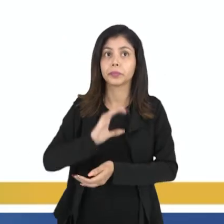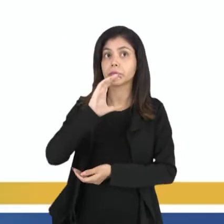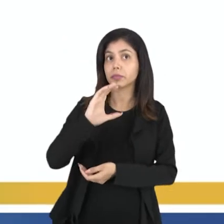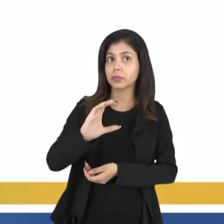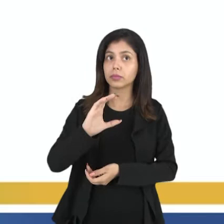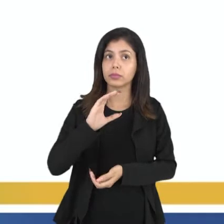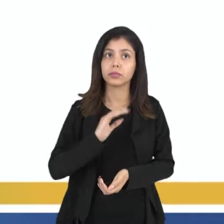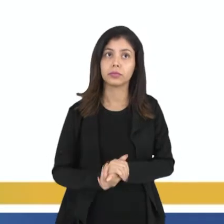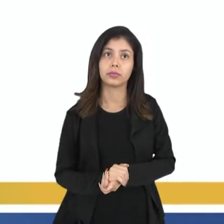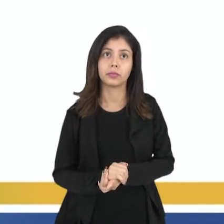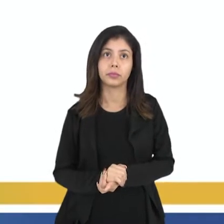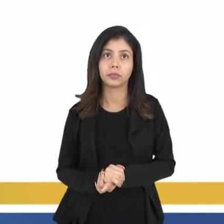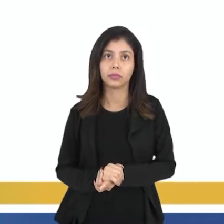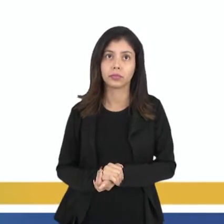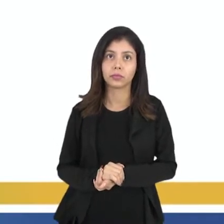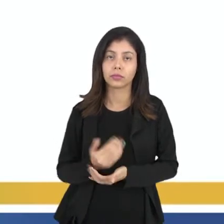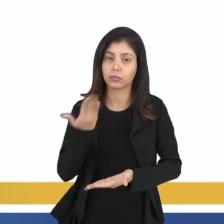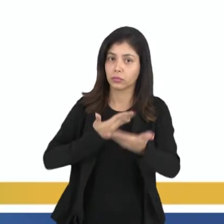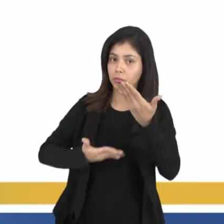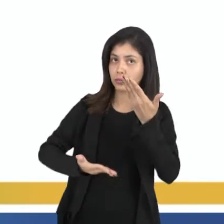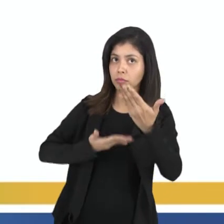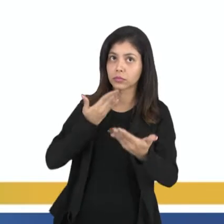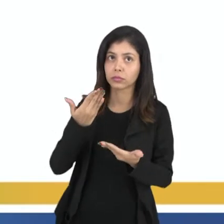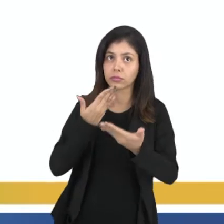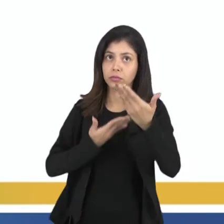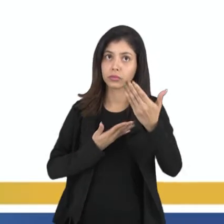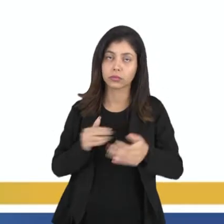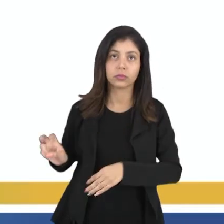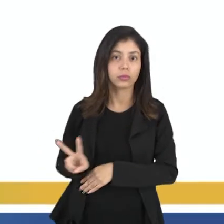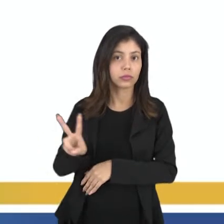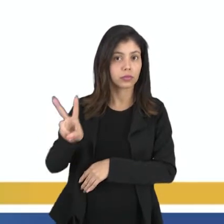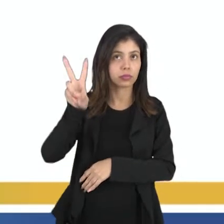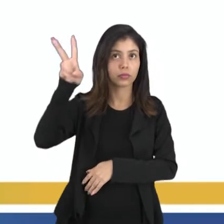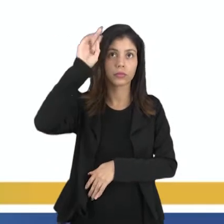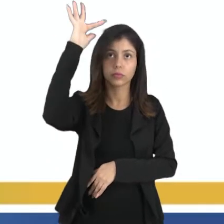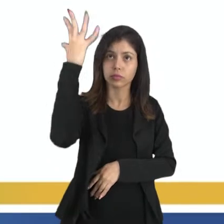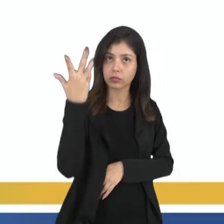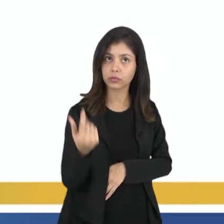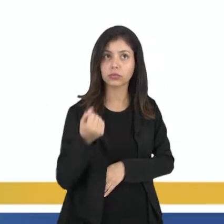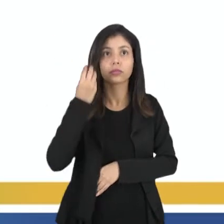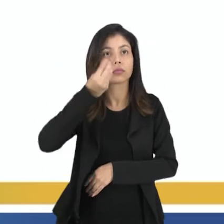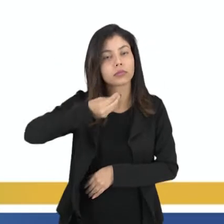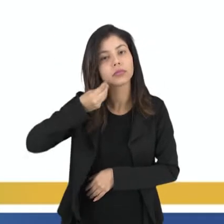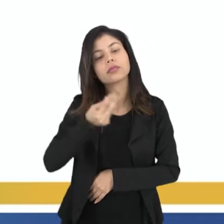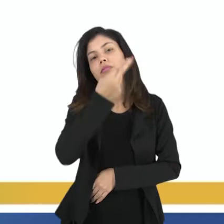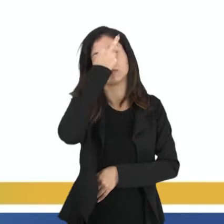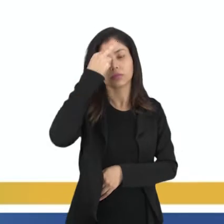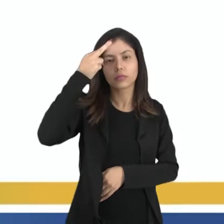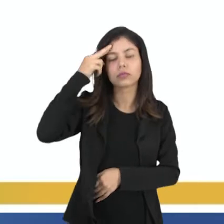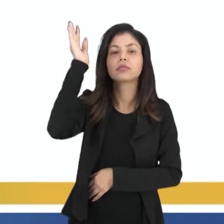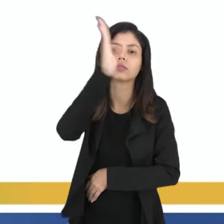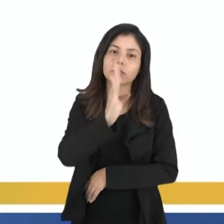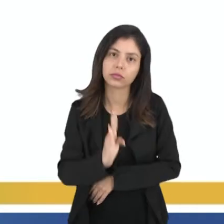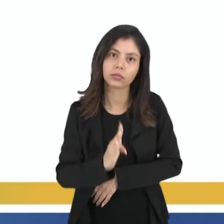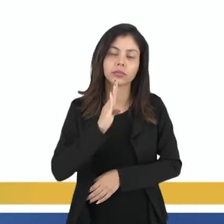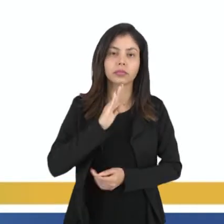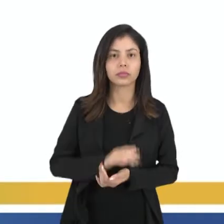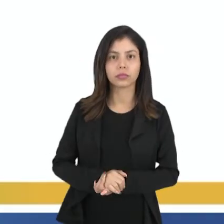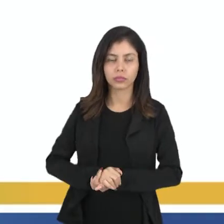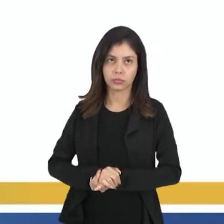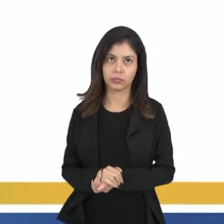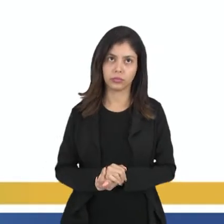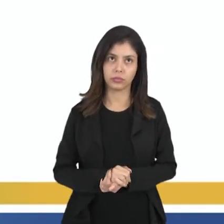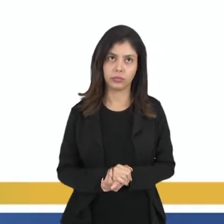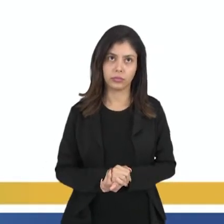histórico. Alternativa C, derivam da interação entre valores africanos e a